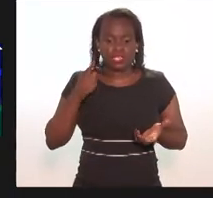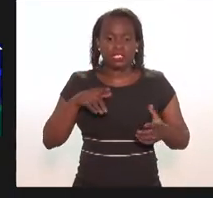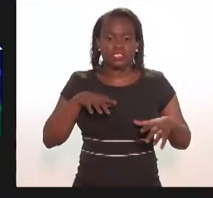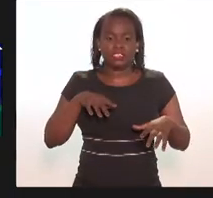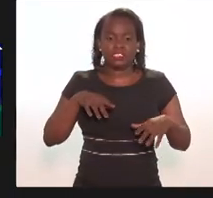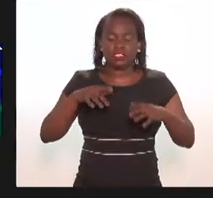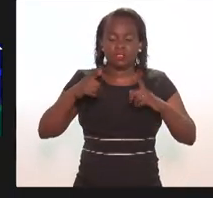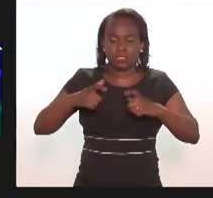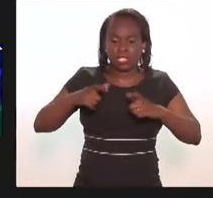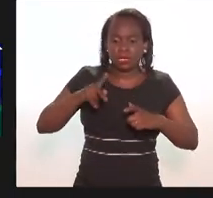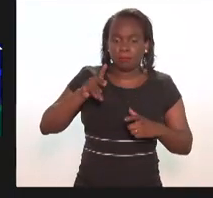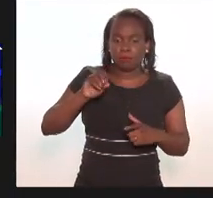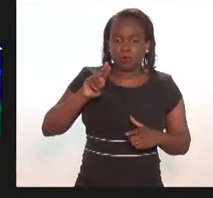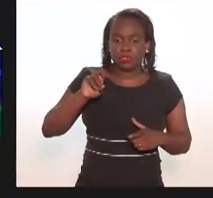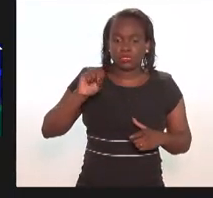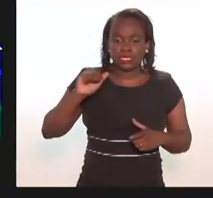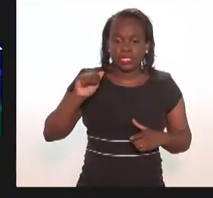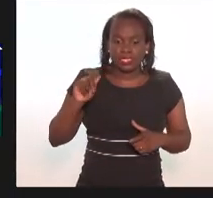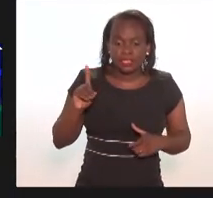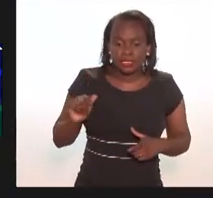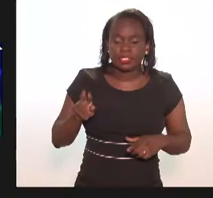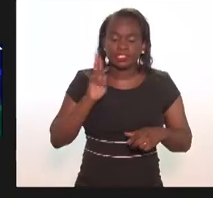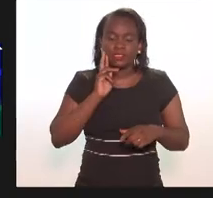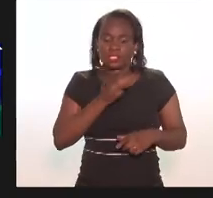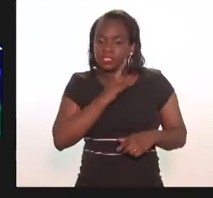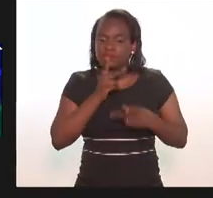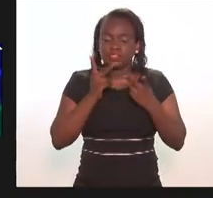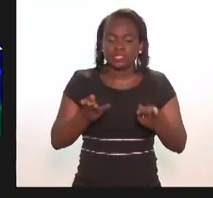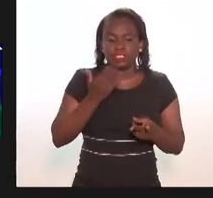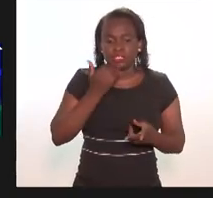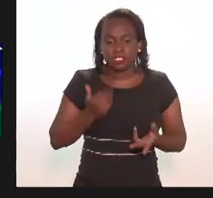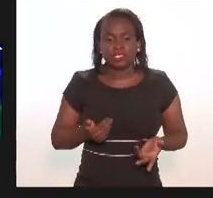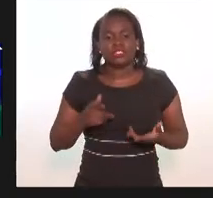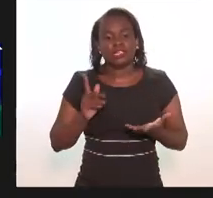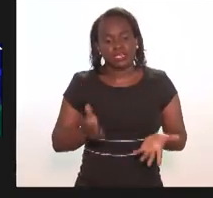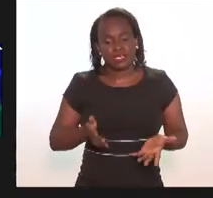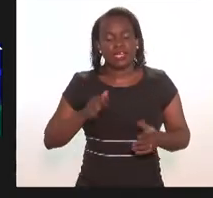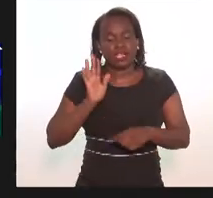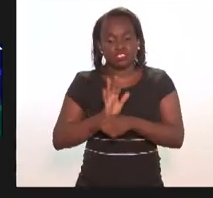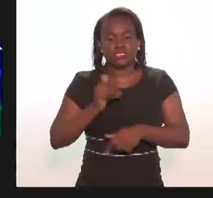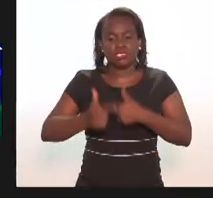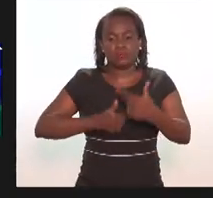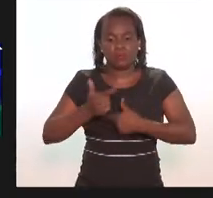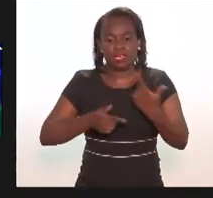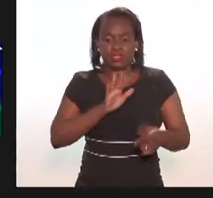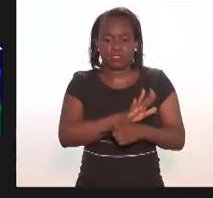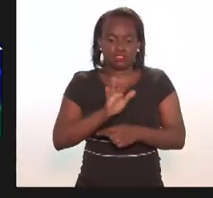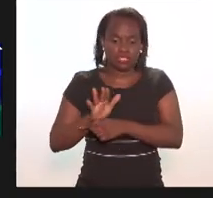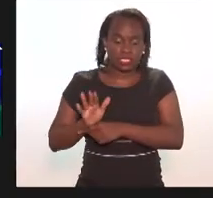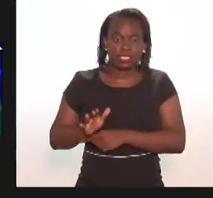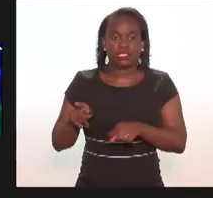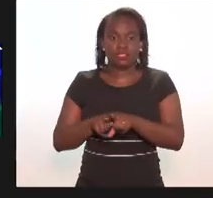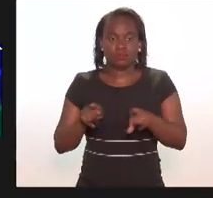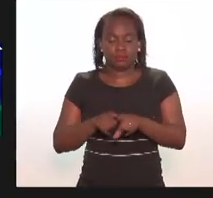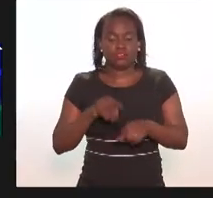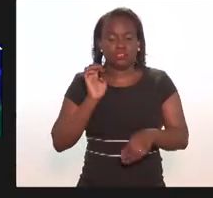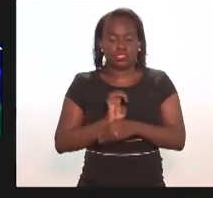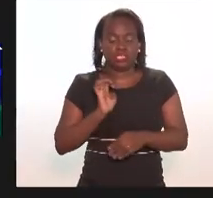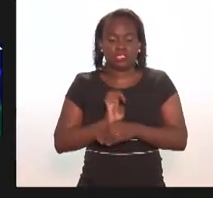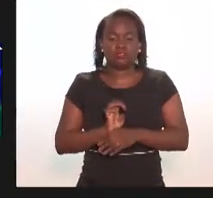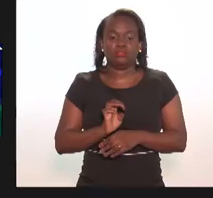de pousadas, restaurantes, com visitas gastronômicas. Então, isso é gerar emprego, isso é ajudar também o